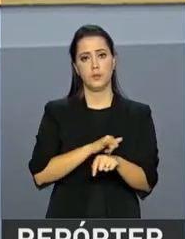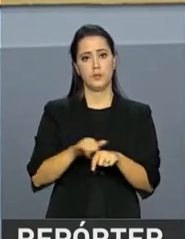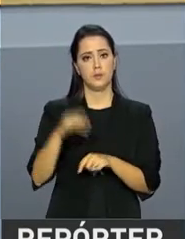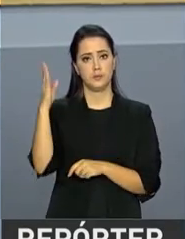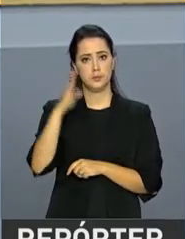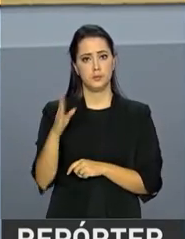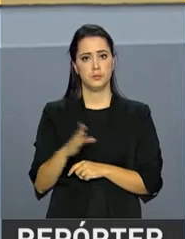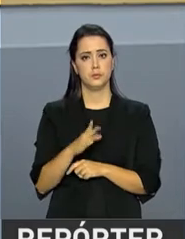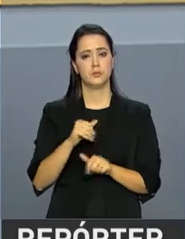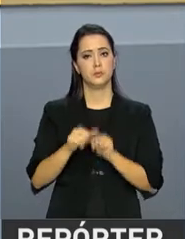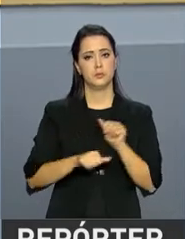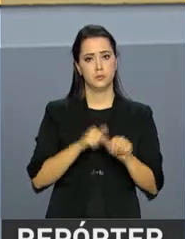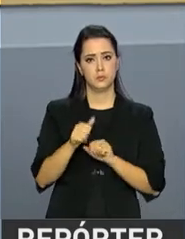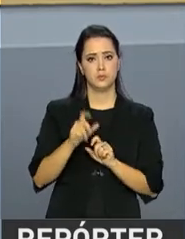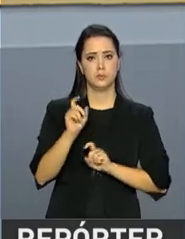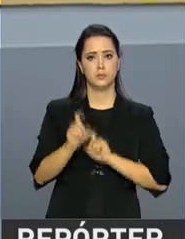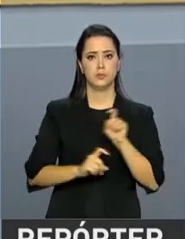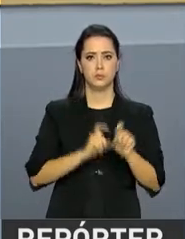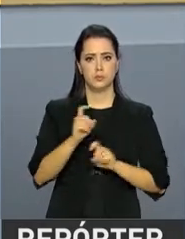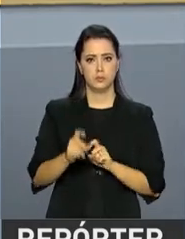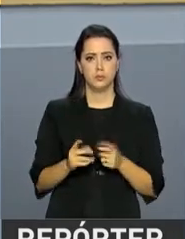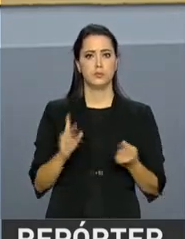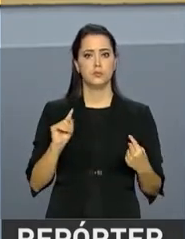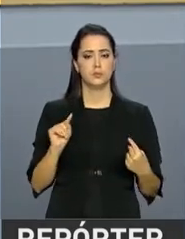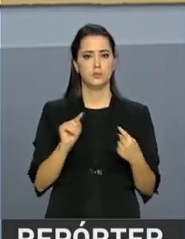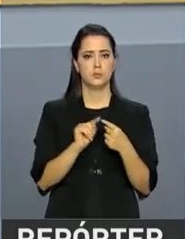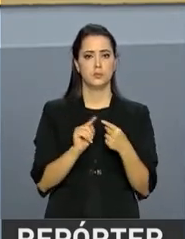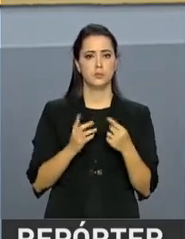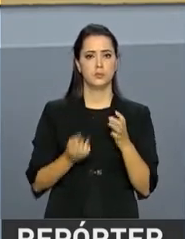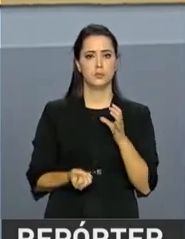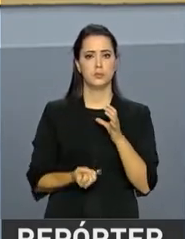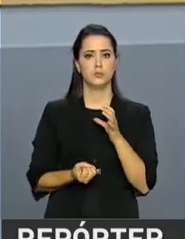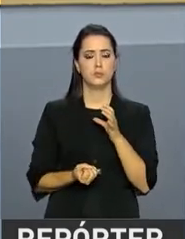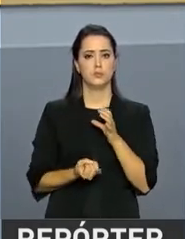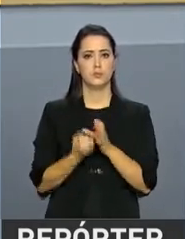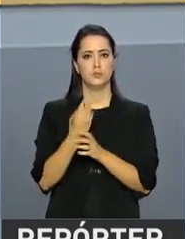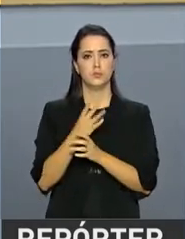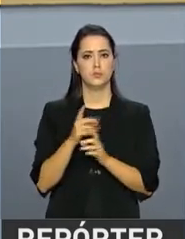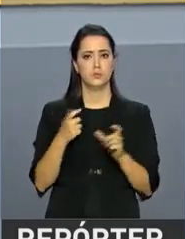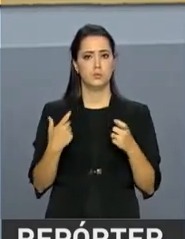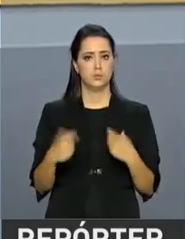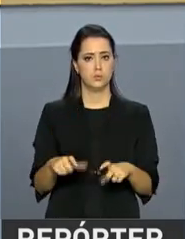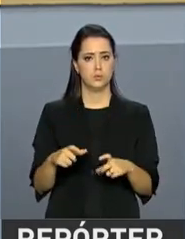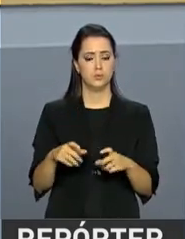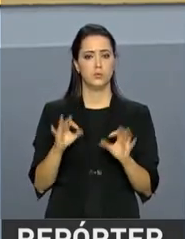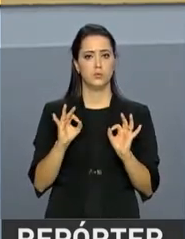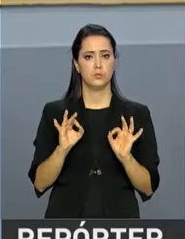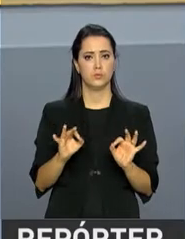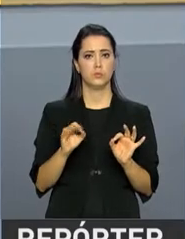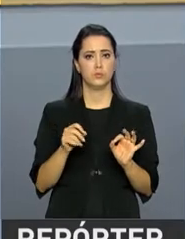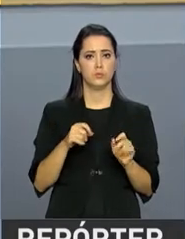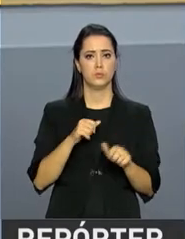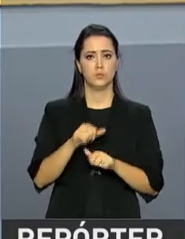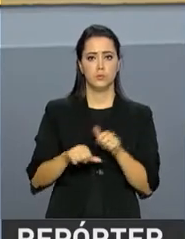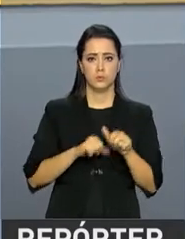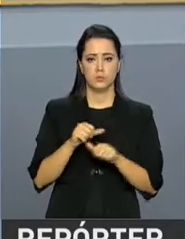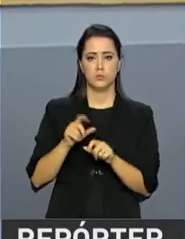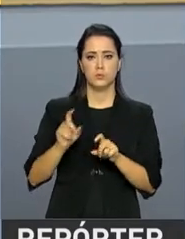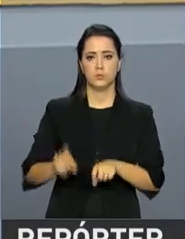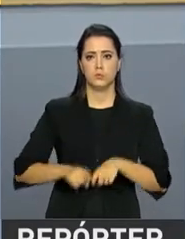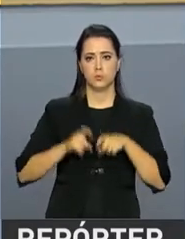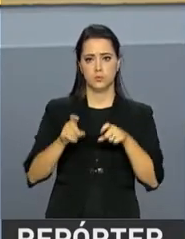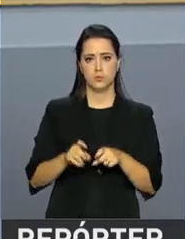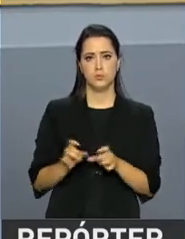estratégia brasileira para transformação digital o e digital o objetivo é criar um ambiente para impactos transformadores